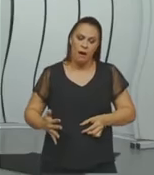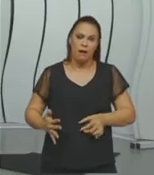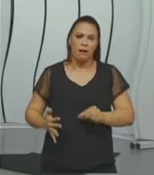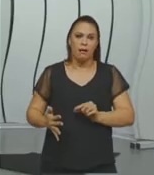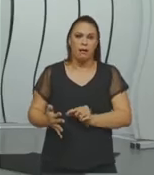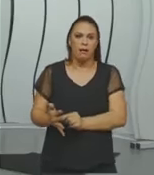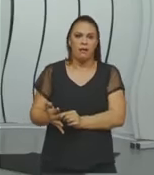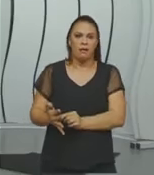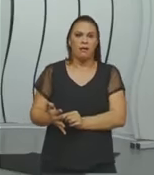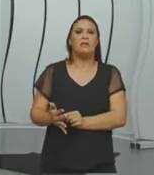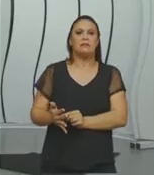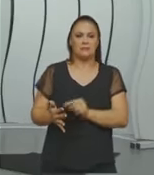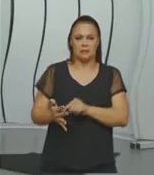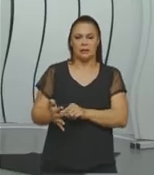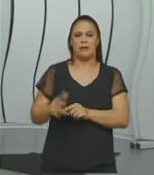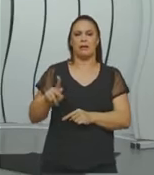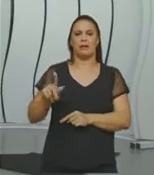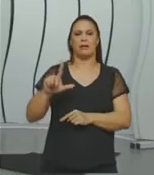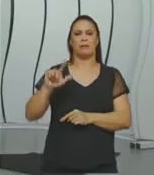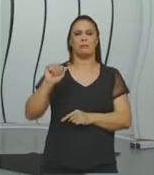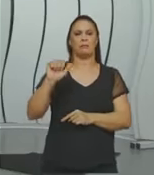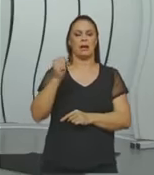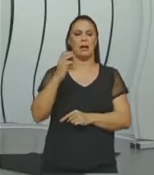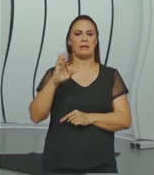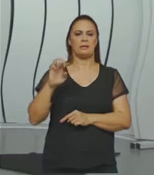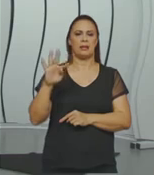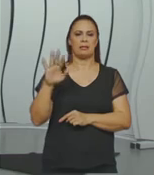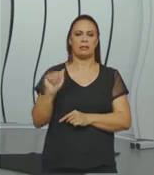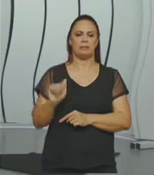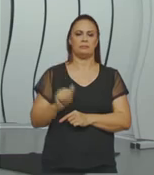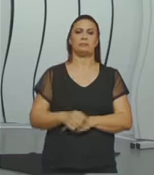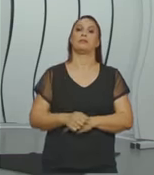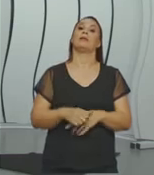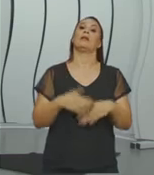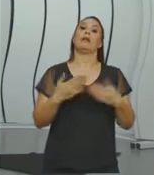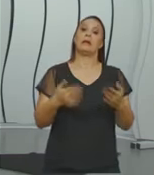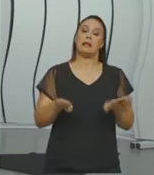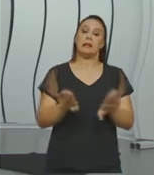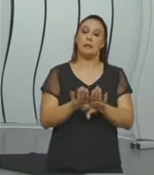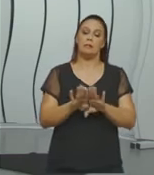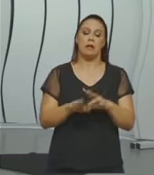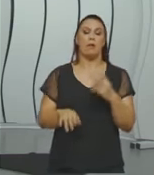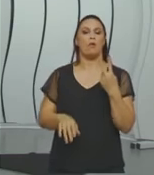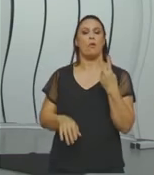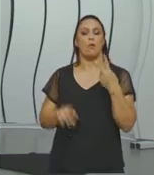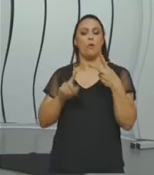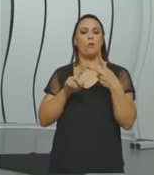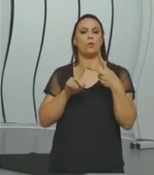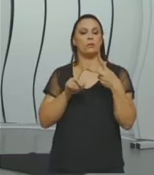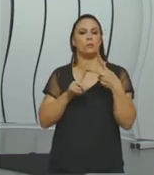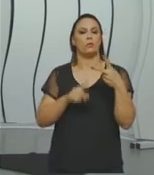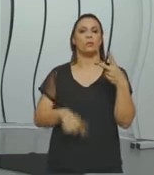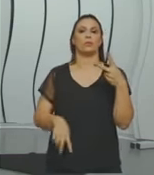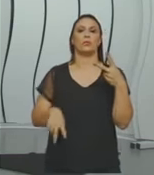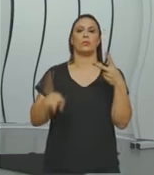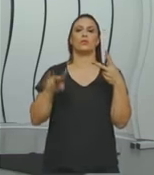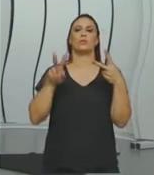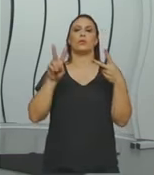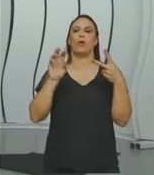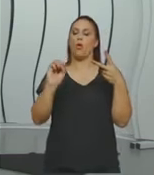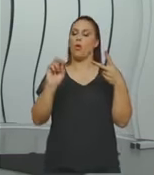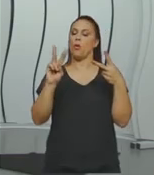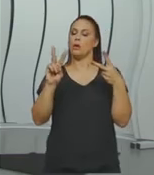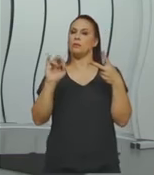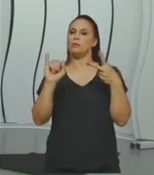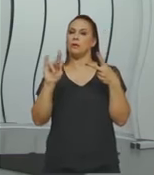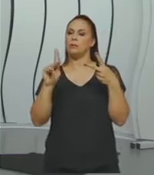desenvolvimento fora do corpo da mãe, tá? Como, por exemplo, onde o único meio de